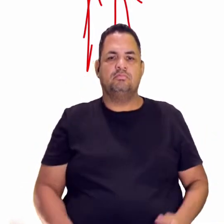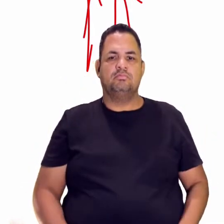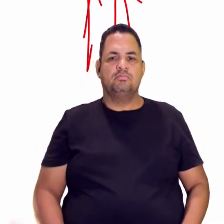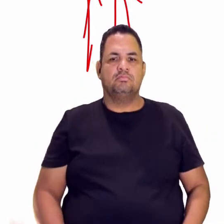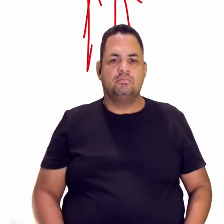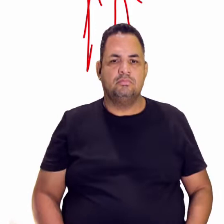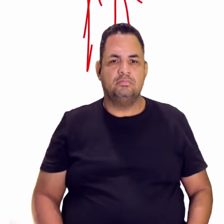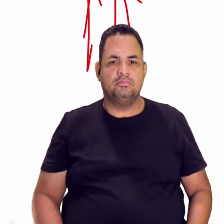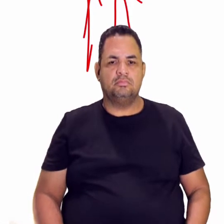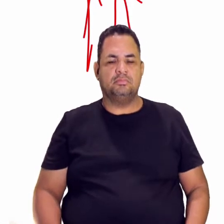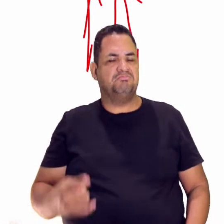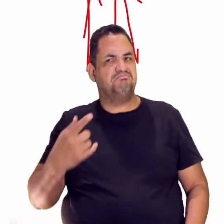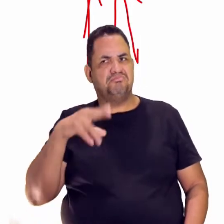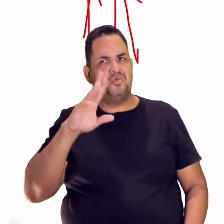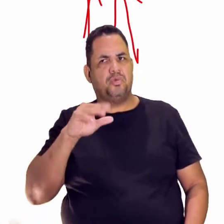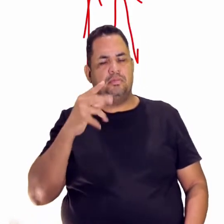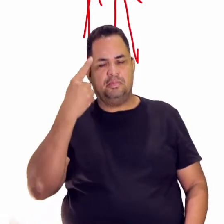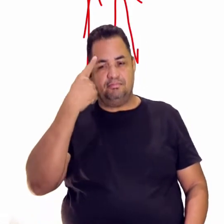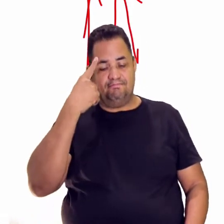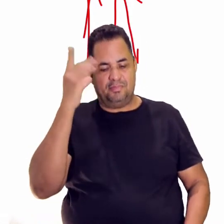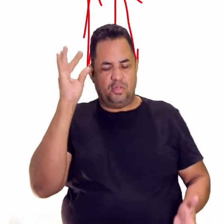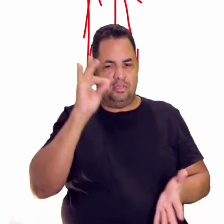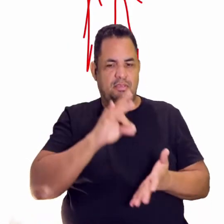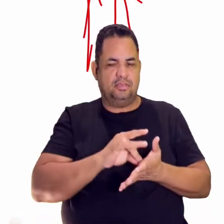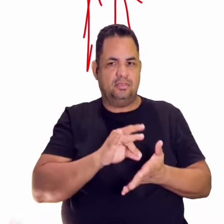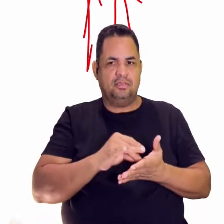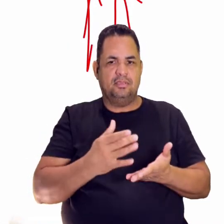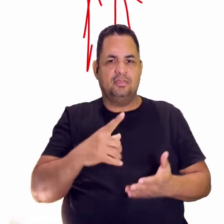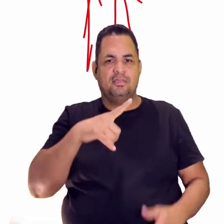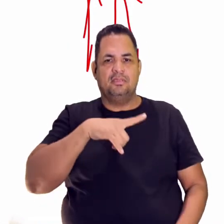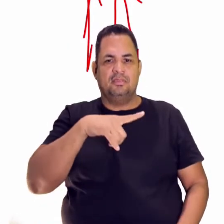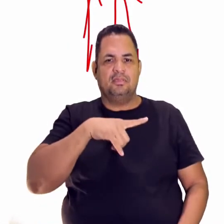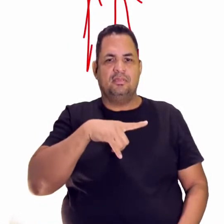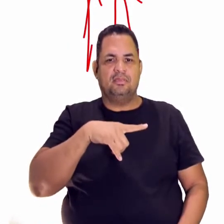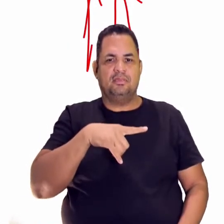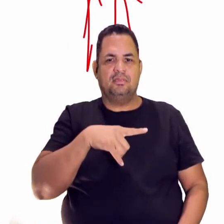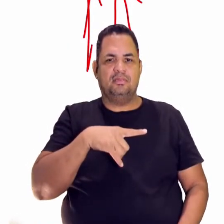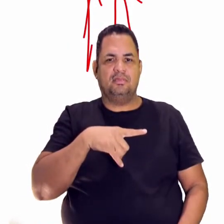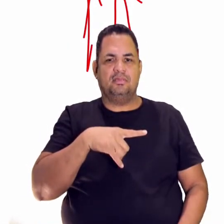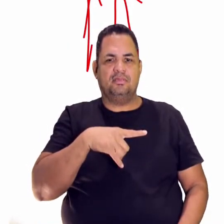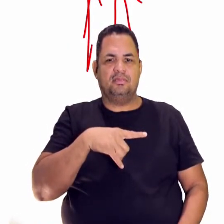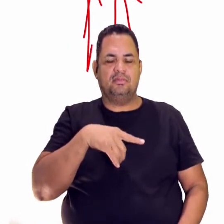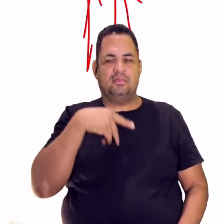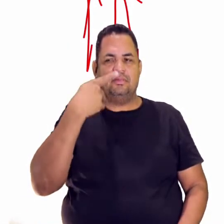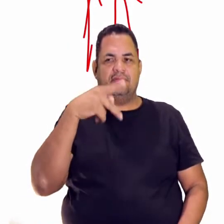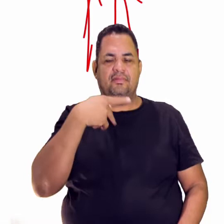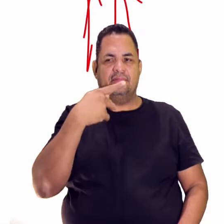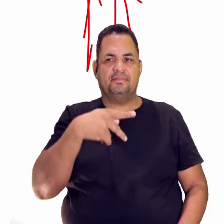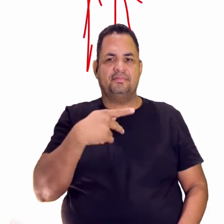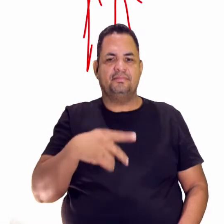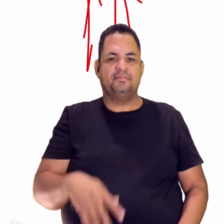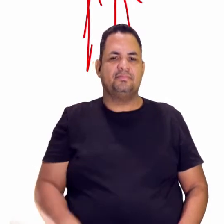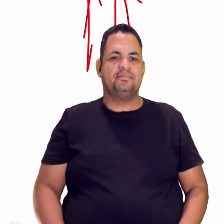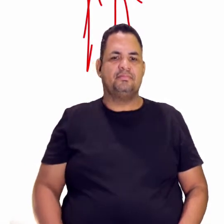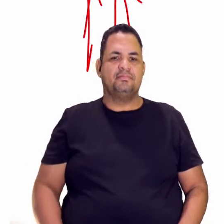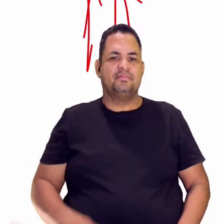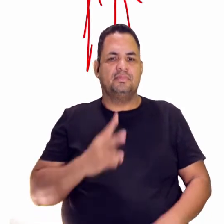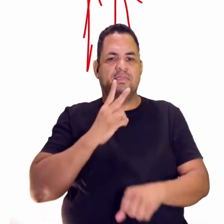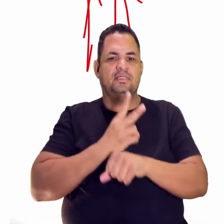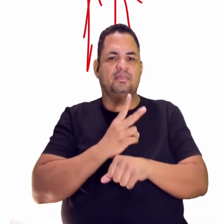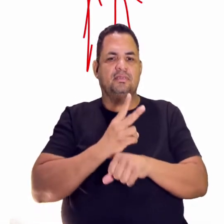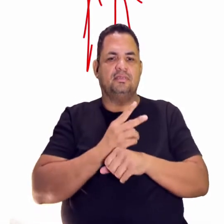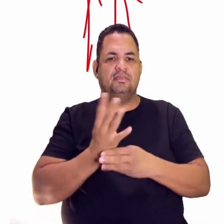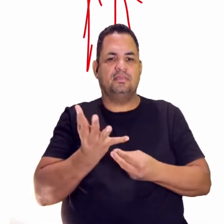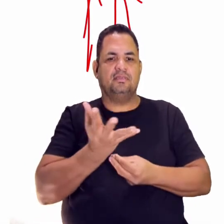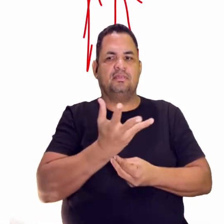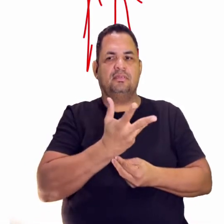praticamente impensável com a realidade, né? Ela tem uma... Veja, eu estava falando aqui da videoarte,